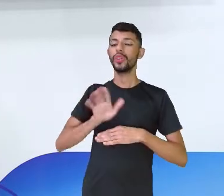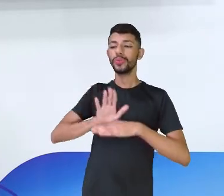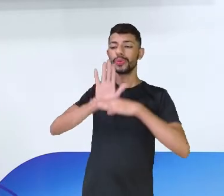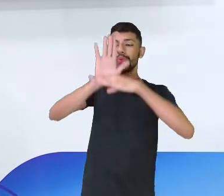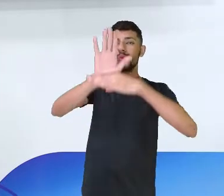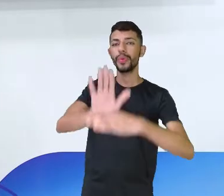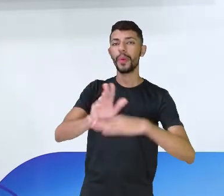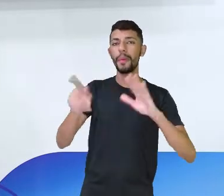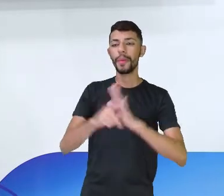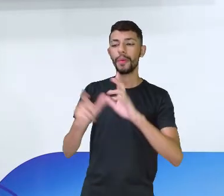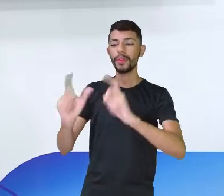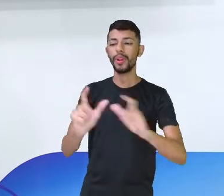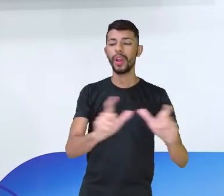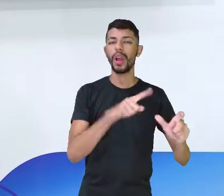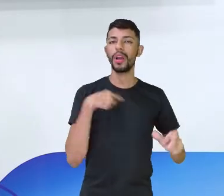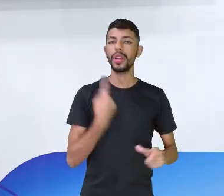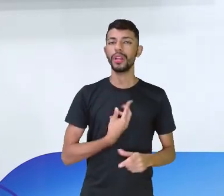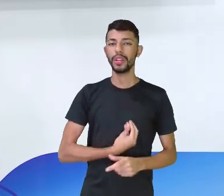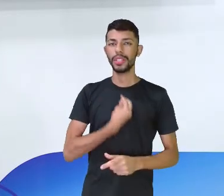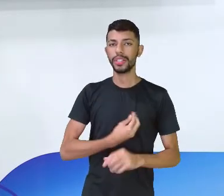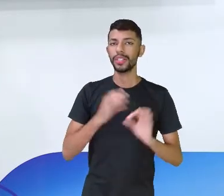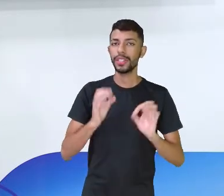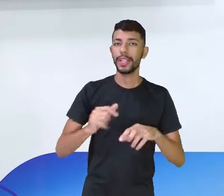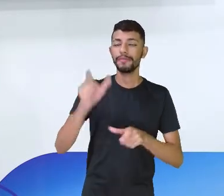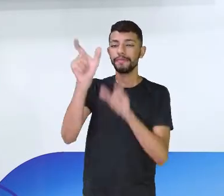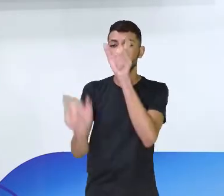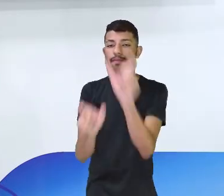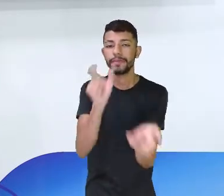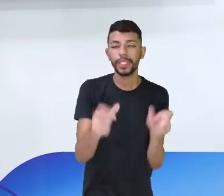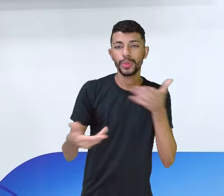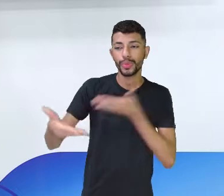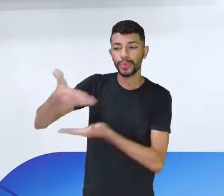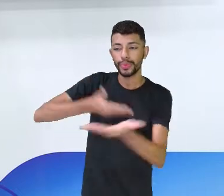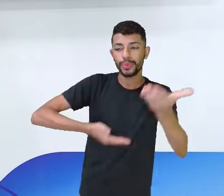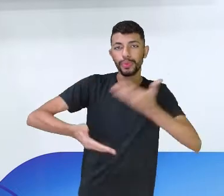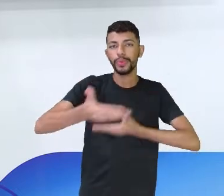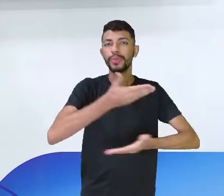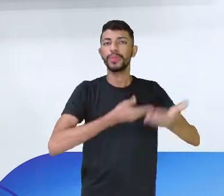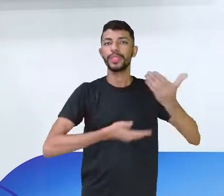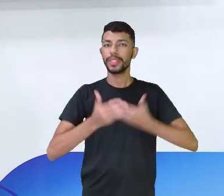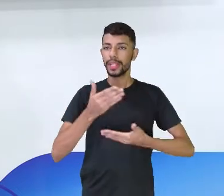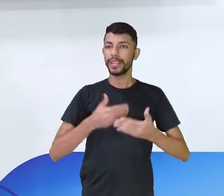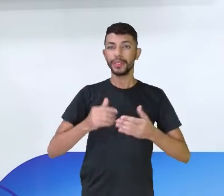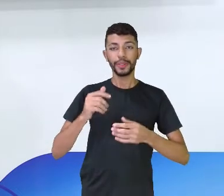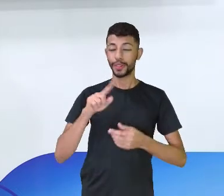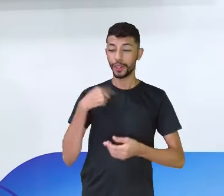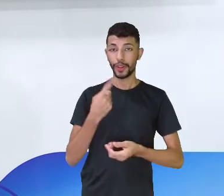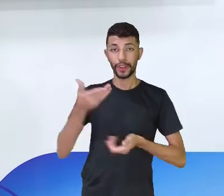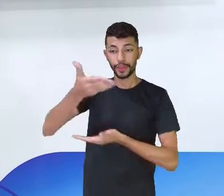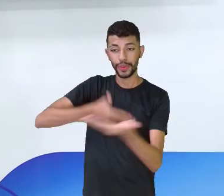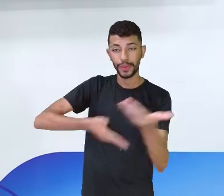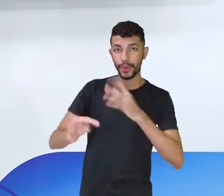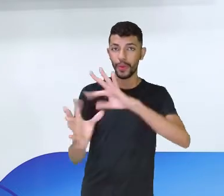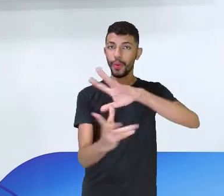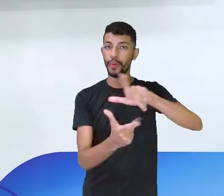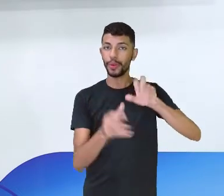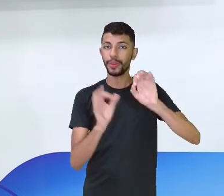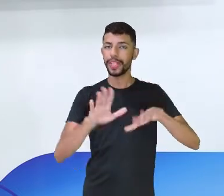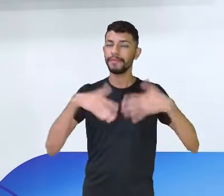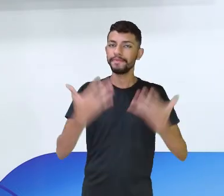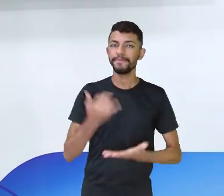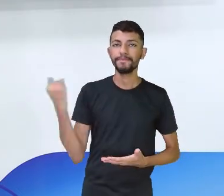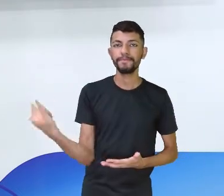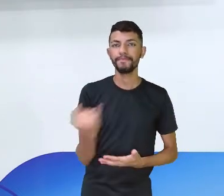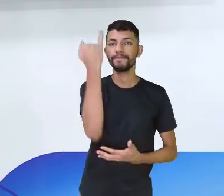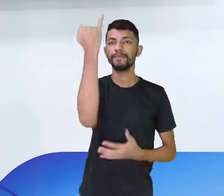gente está, para as pessoas que a gente interage para o mundo, não é? Então, é algo importante,